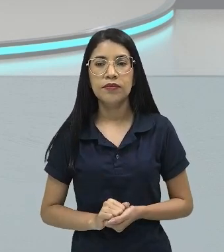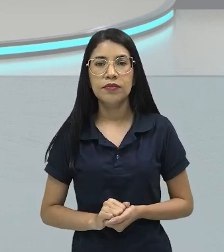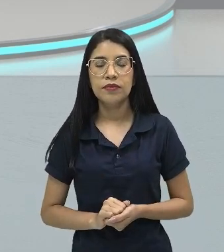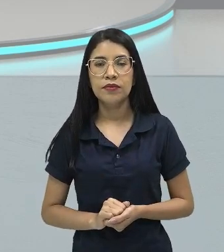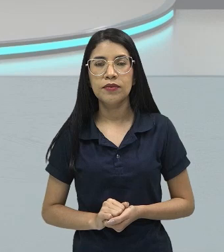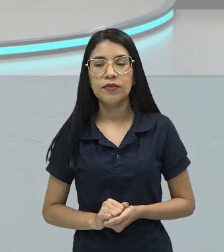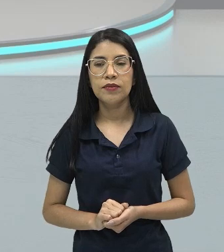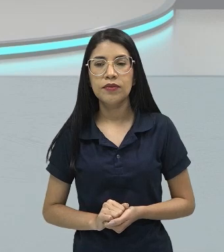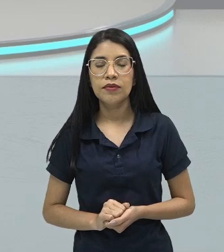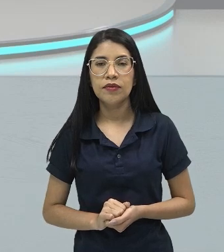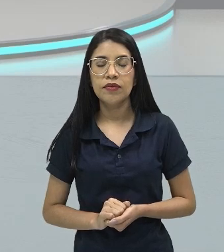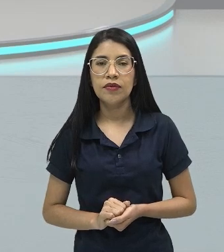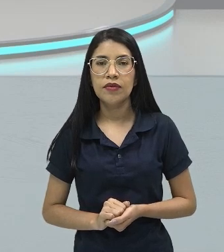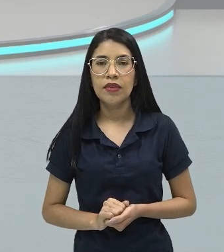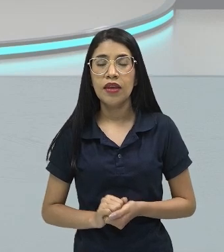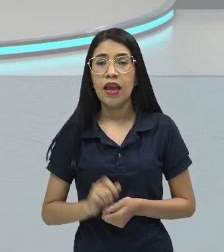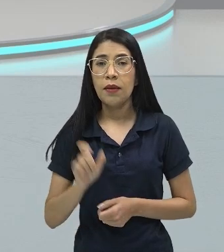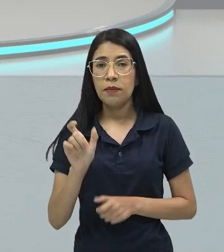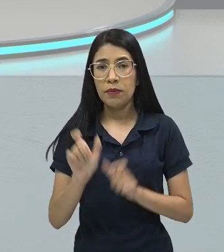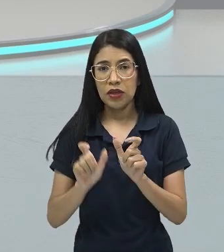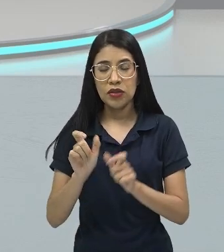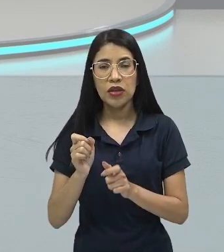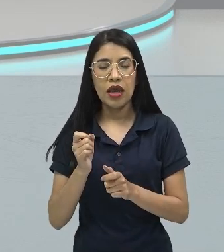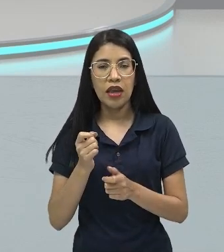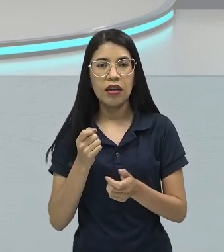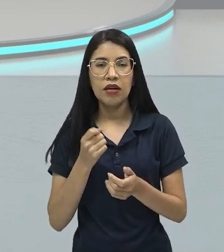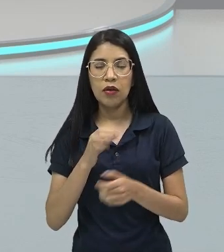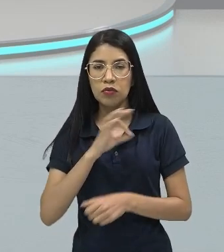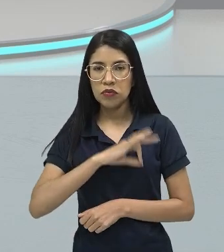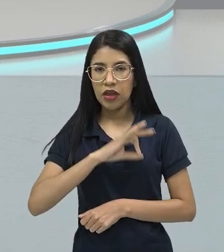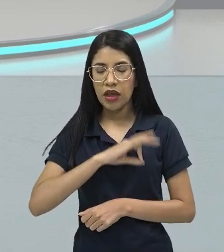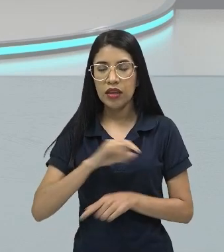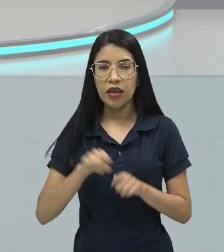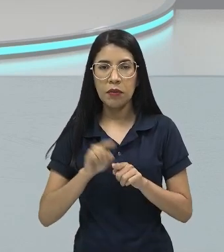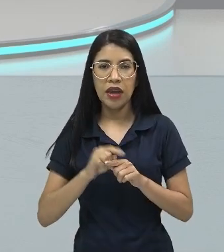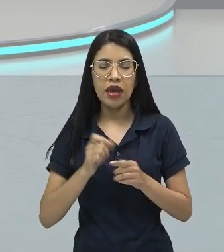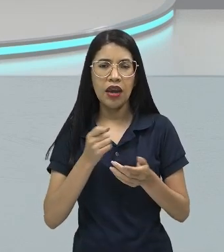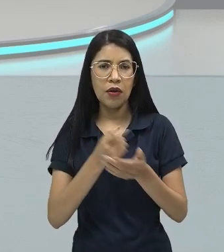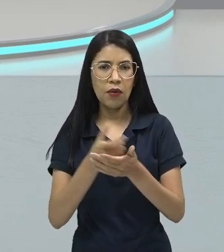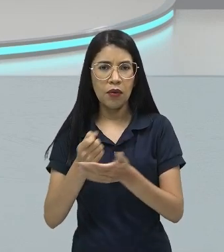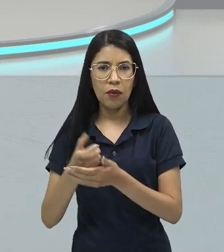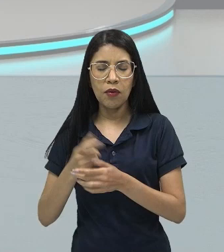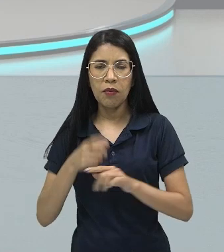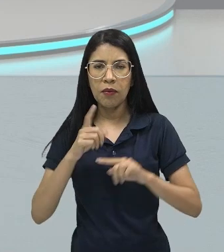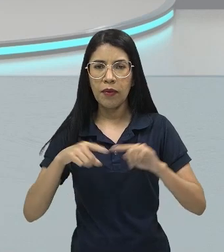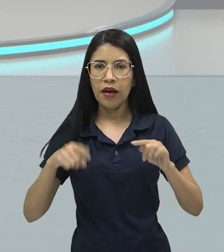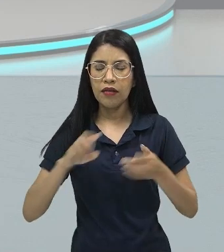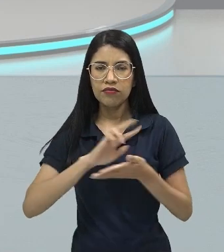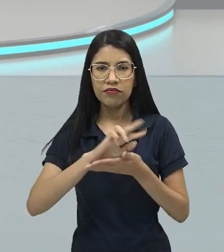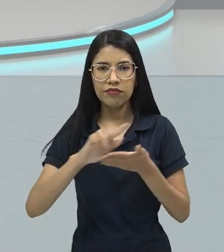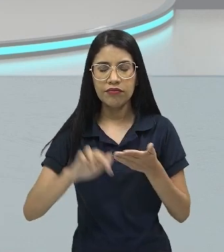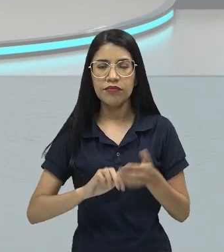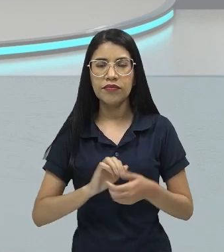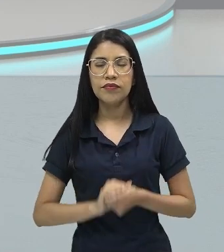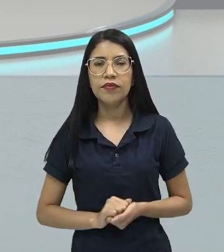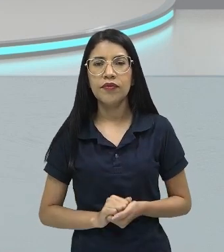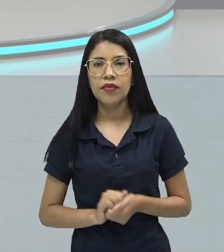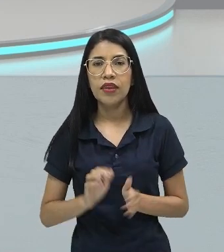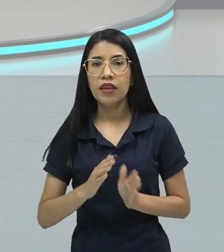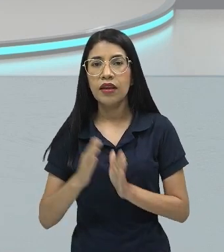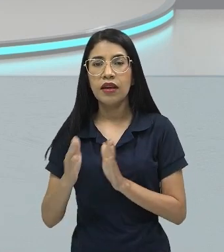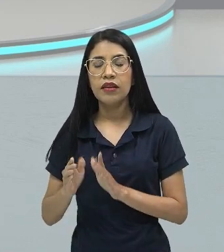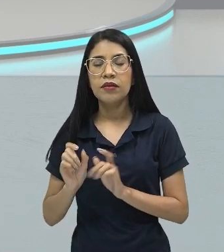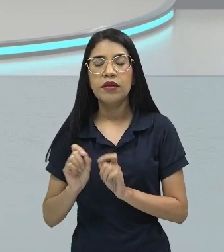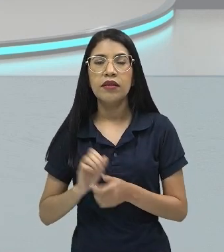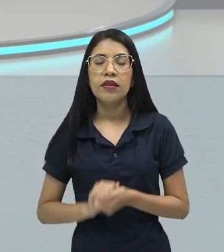stuff. Então, se elas estão ganhando dinheiro, elas querem comprar mais coisas, more stuff. Depois, people consume.